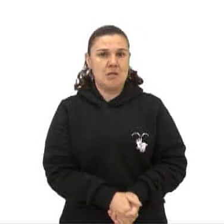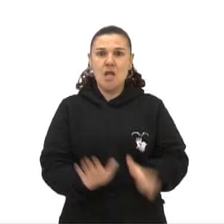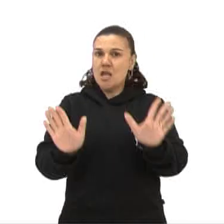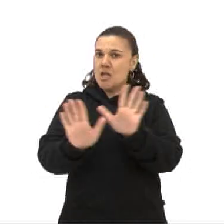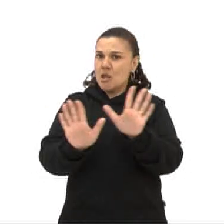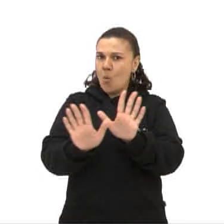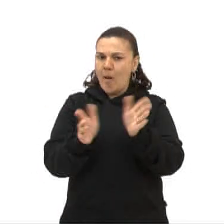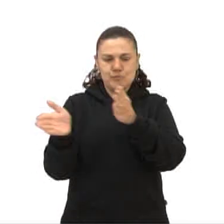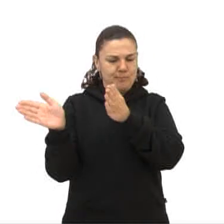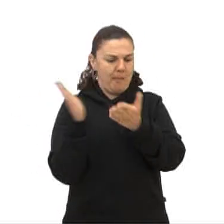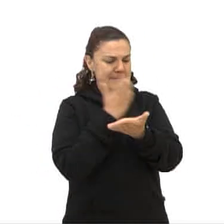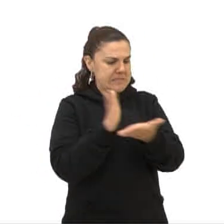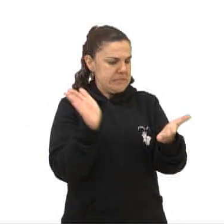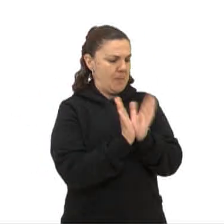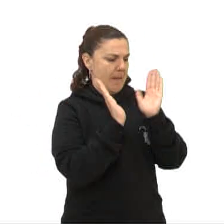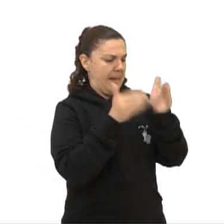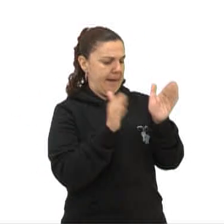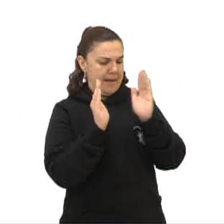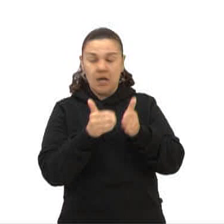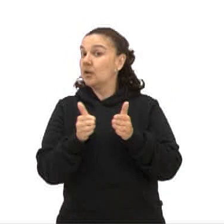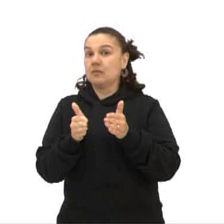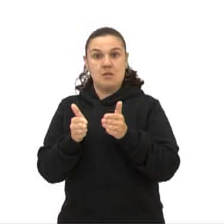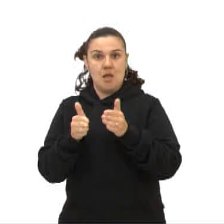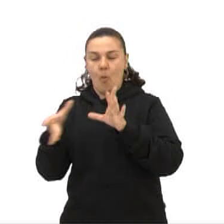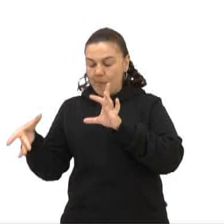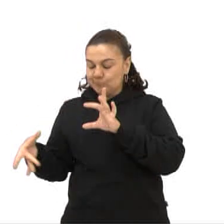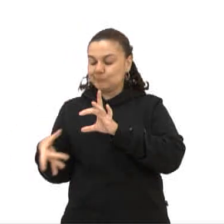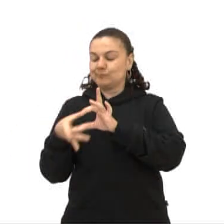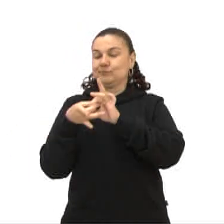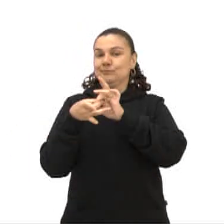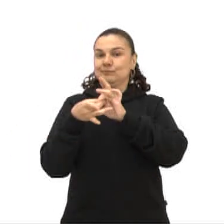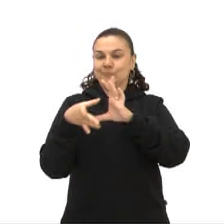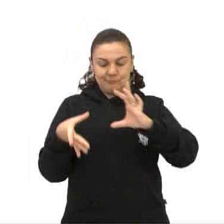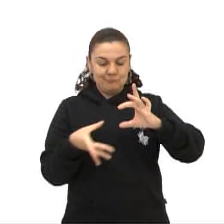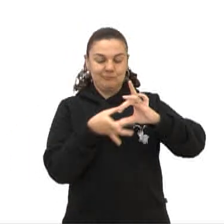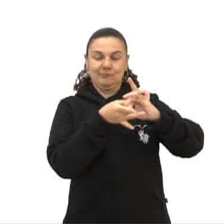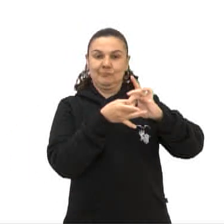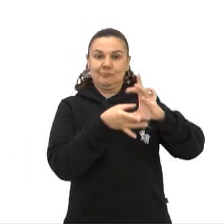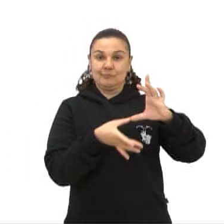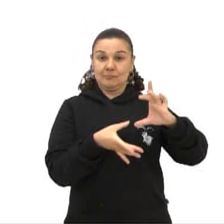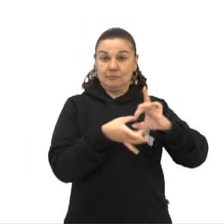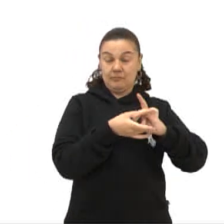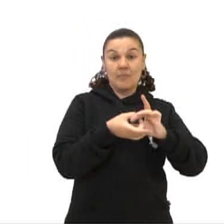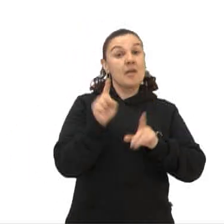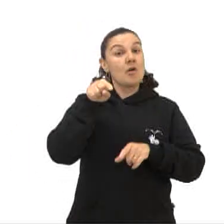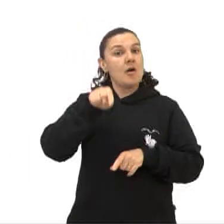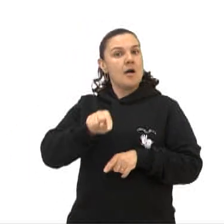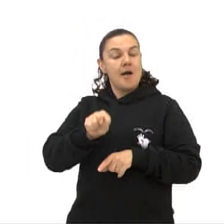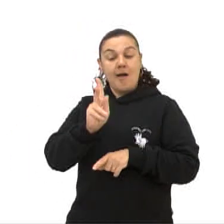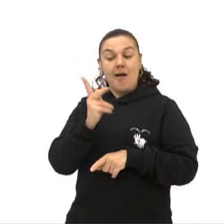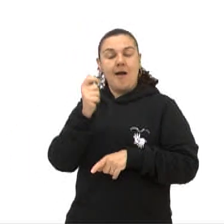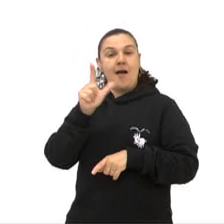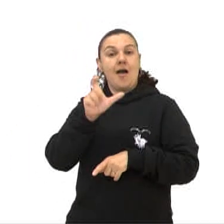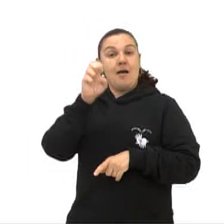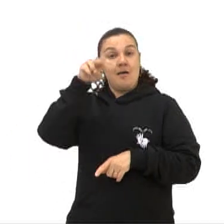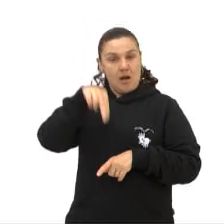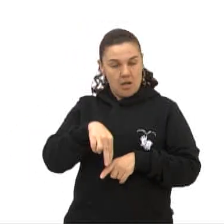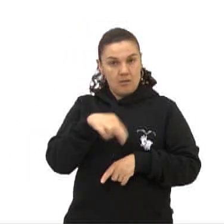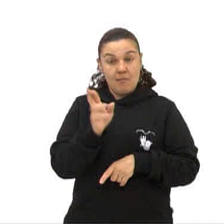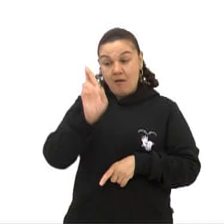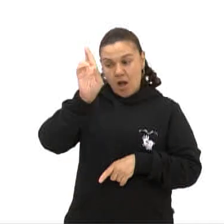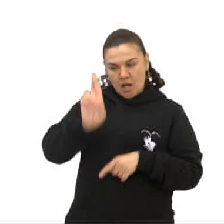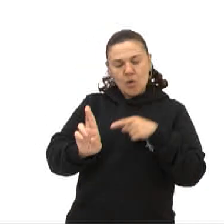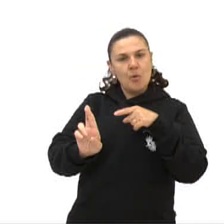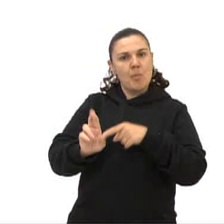assuntos isolados, são assuntos complementares. E como diria a Hannah Arendt, a razão de ser da política